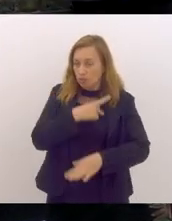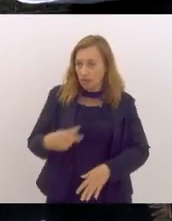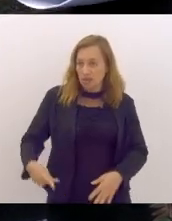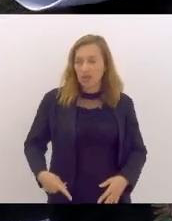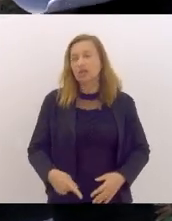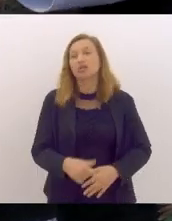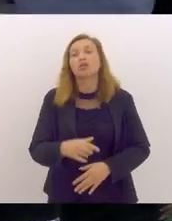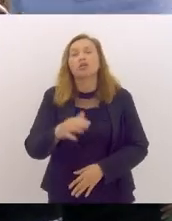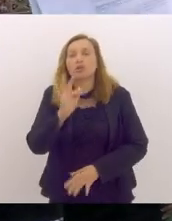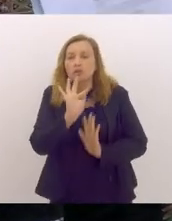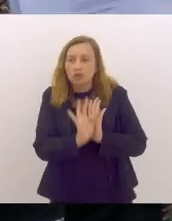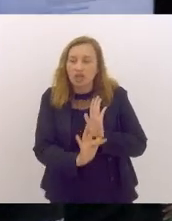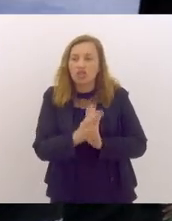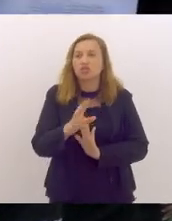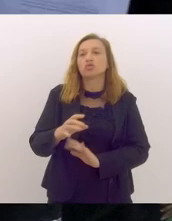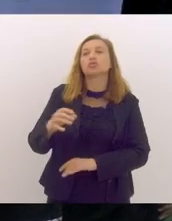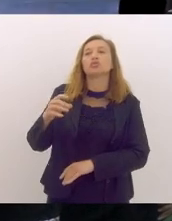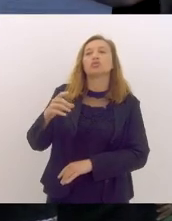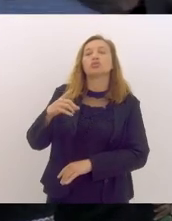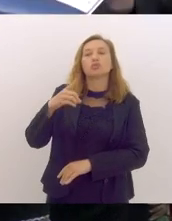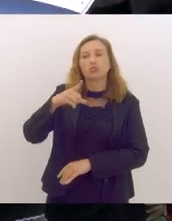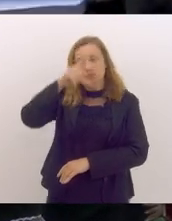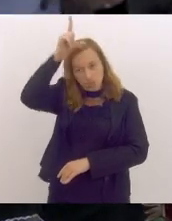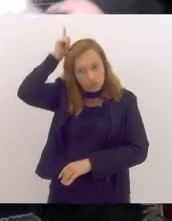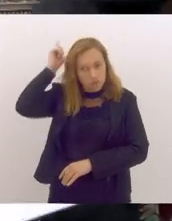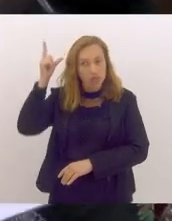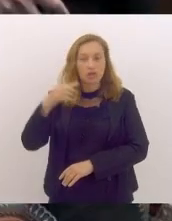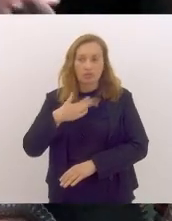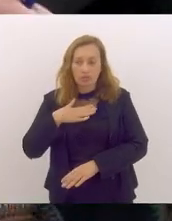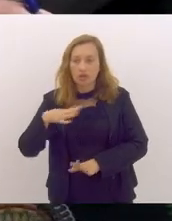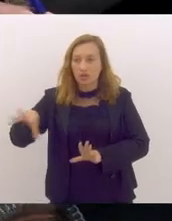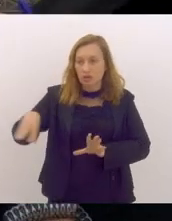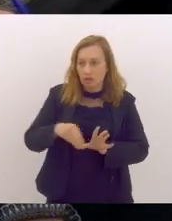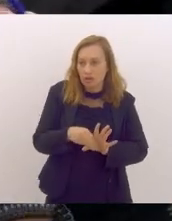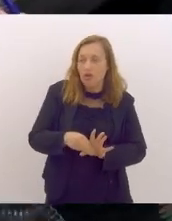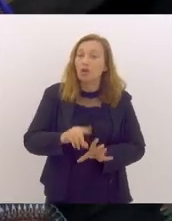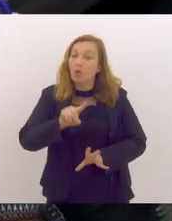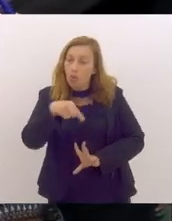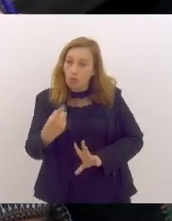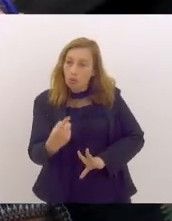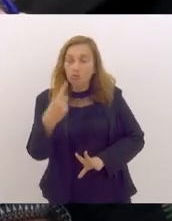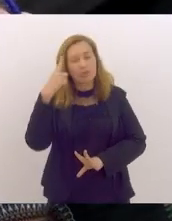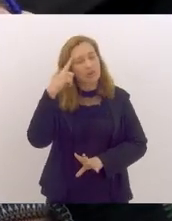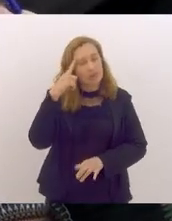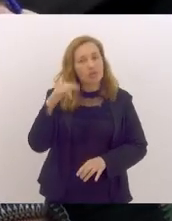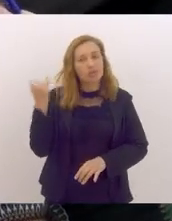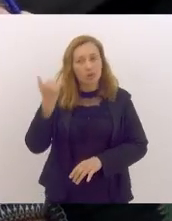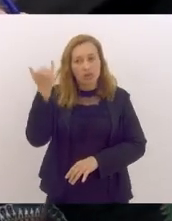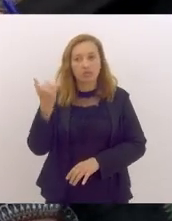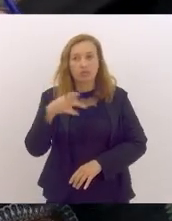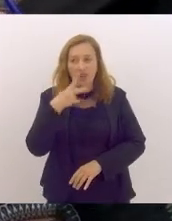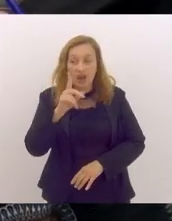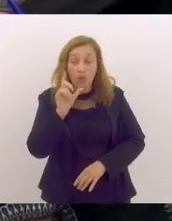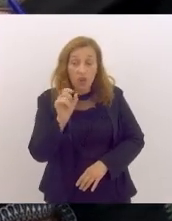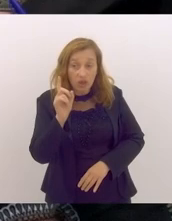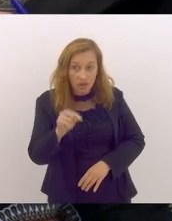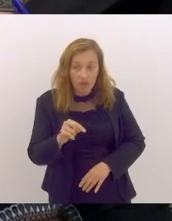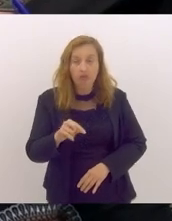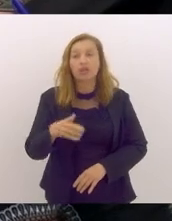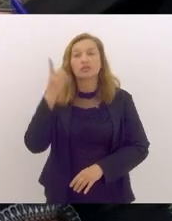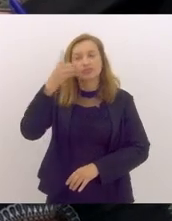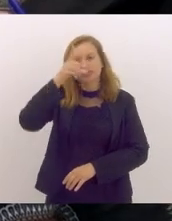texto com o Luiz Paulo, com o Rodrigo Bacelar, comigo e com o Flávio, para subemendá-la, surgiu uma outra ponderação importante também para a gente refletir, que é o seguinte, que a, viu, Luiz